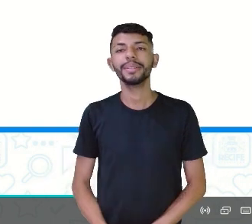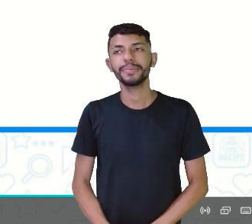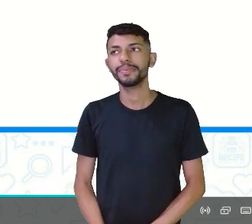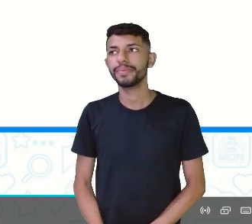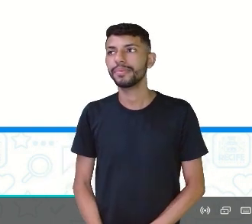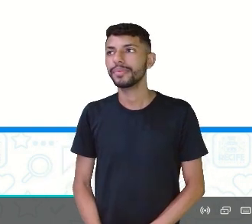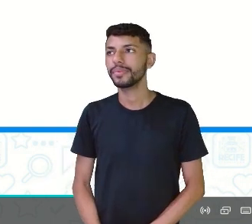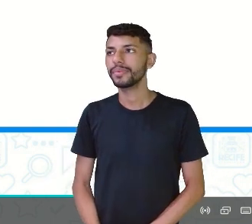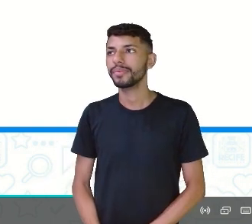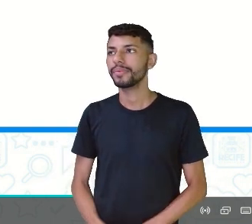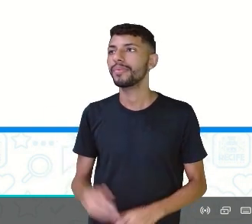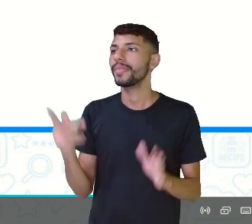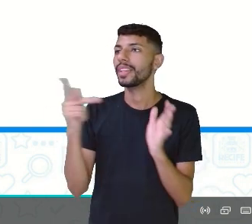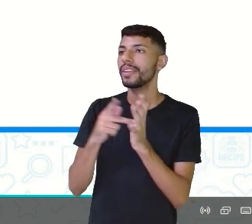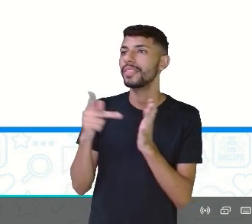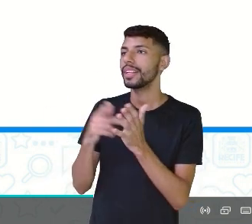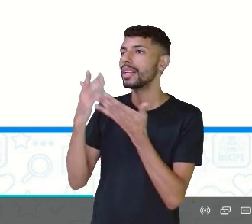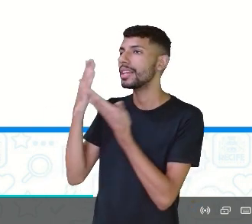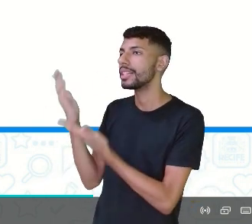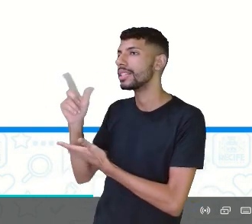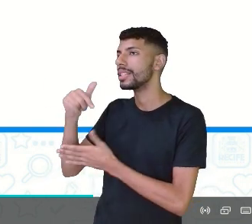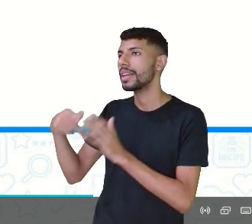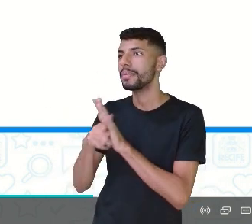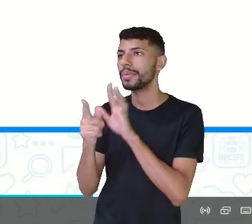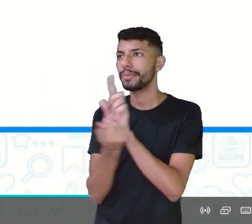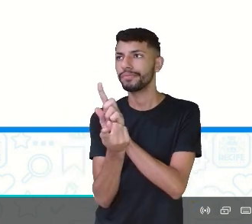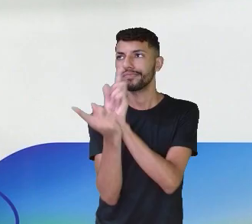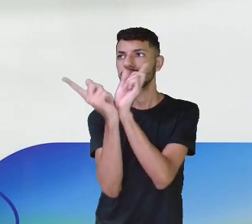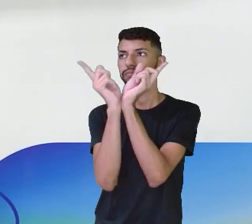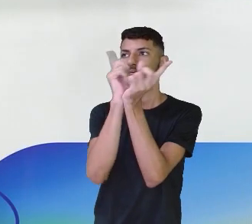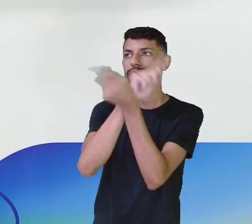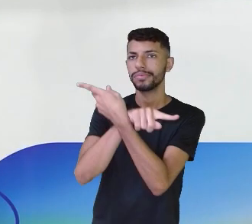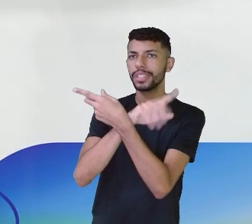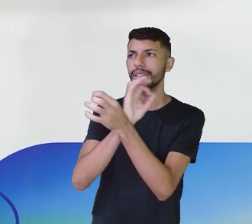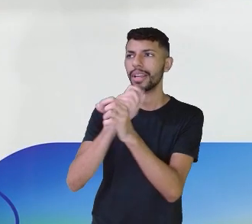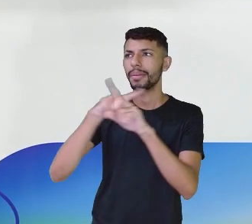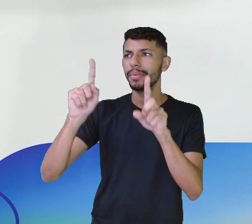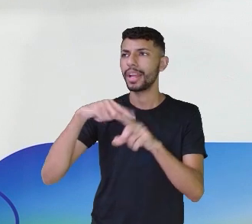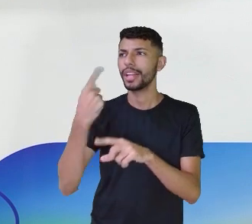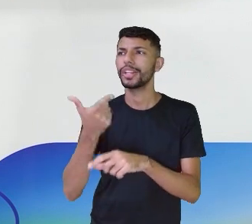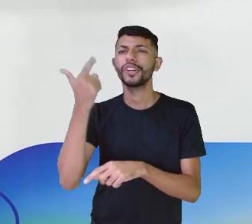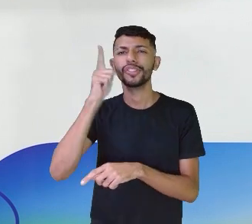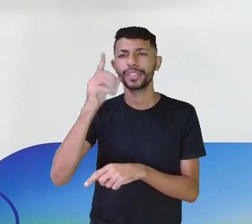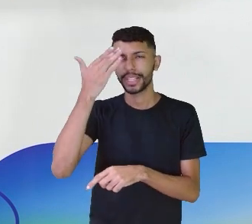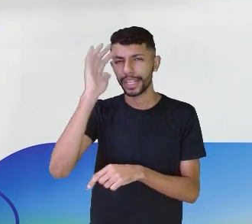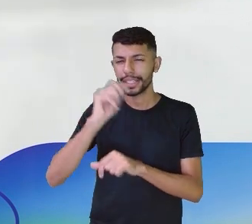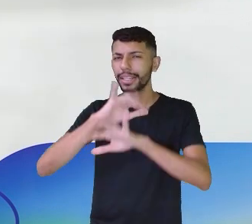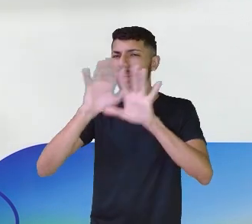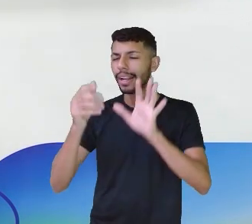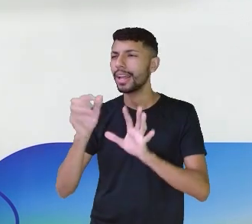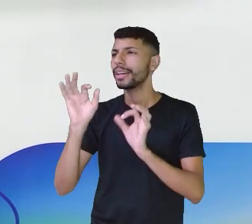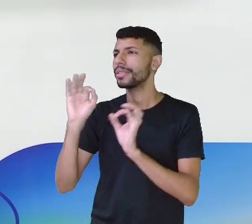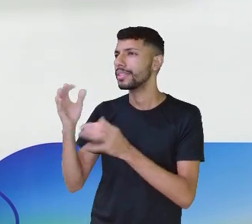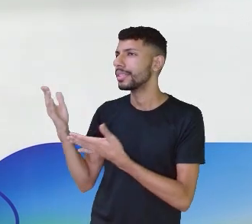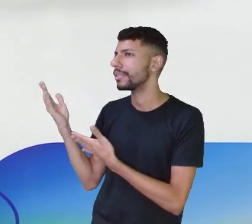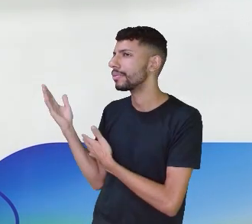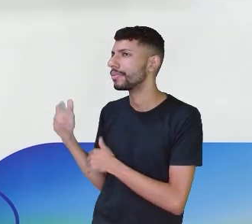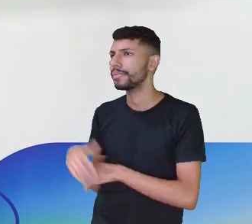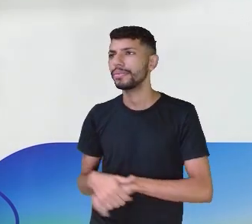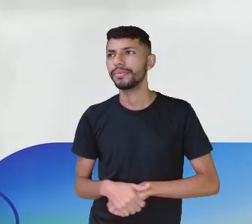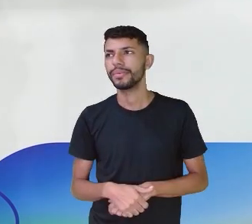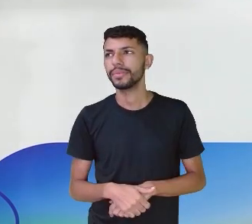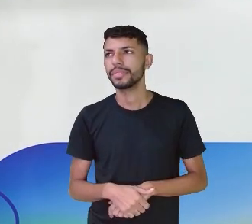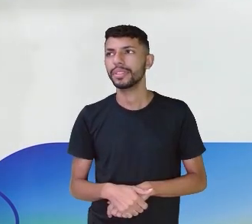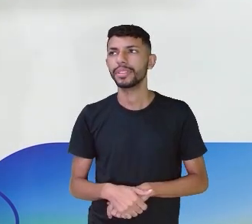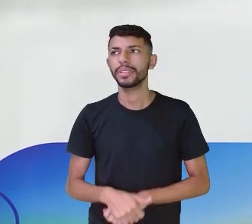250. Na verdade, isso daqui era para vir ao contrário, tá? Mas dá pra gente ainda assim conseguir interpretar. Na verdade,